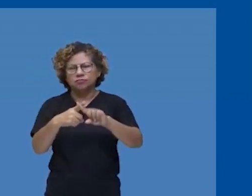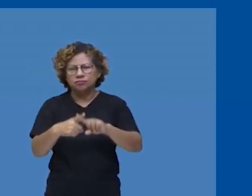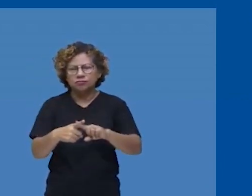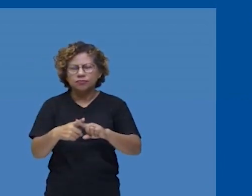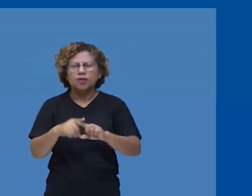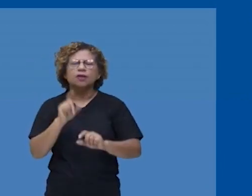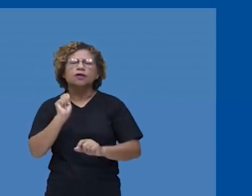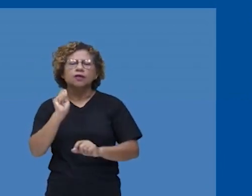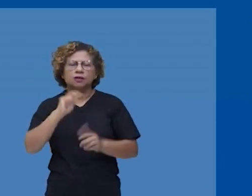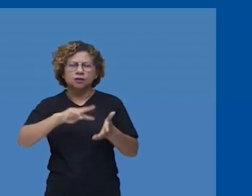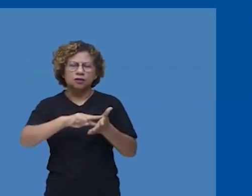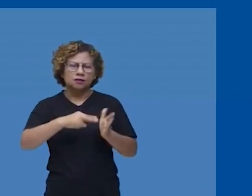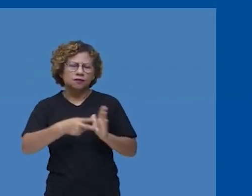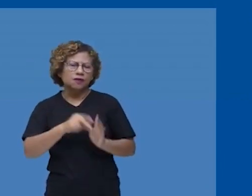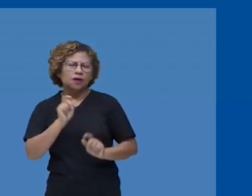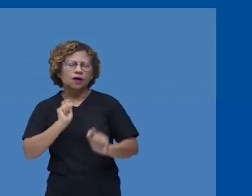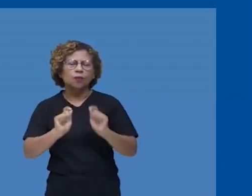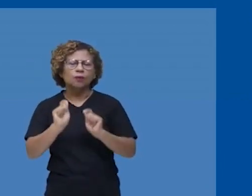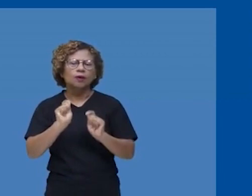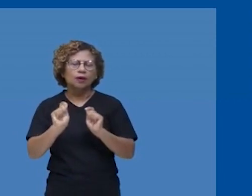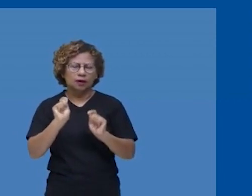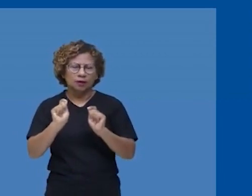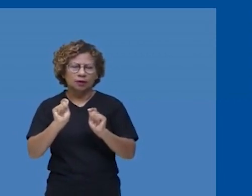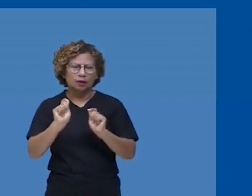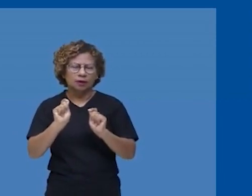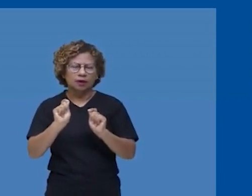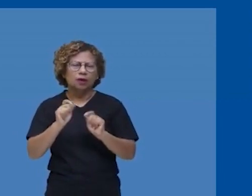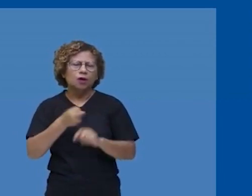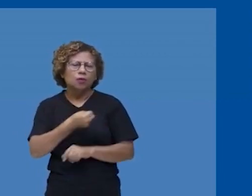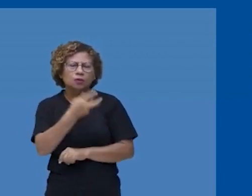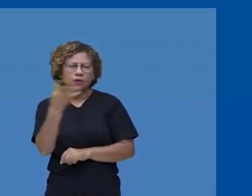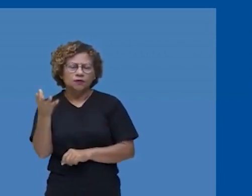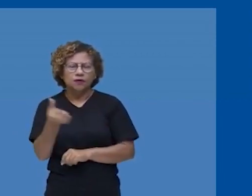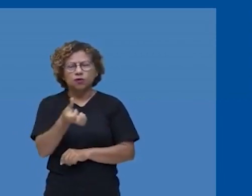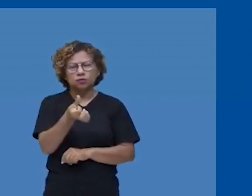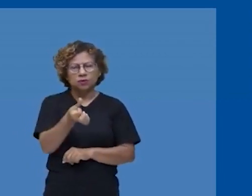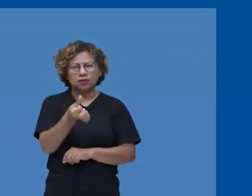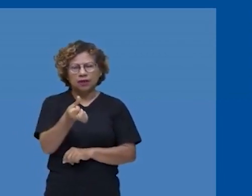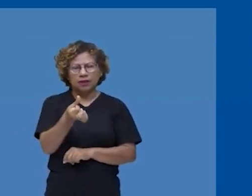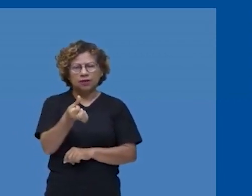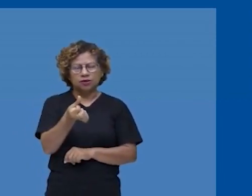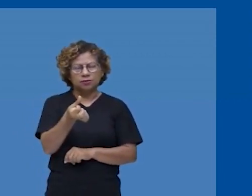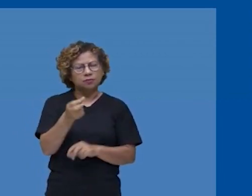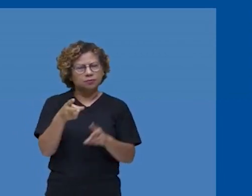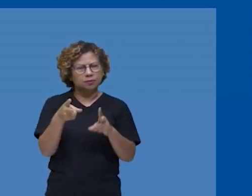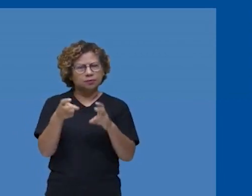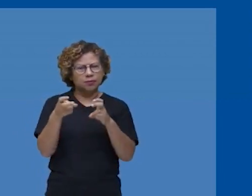quê? Que o número 6 aparece repetidas quantas vezes? Então, nós falamos aqui, olha só,